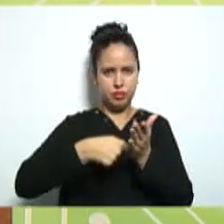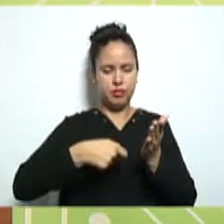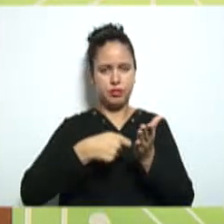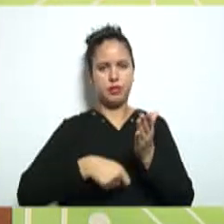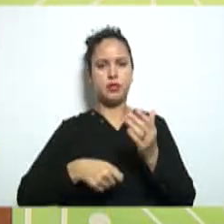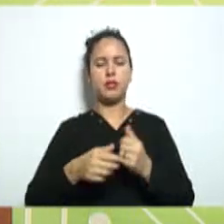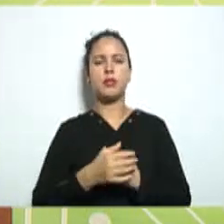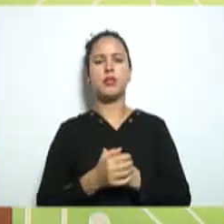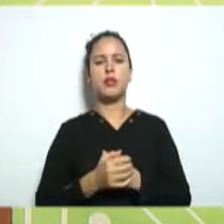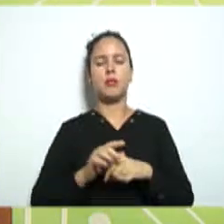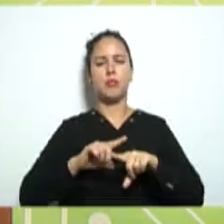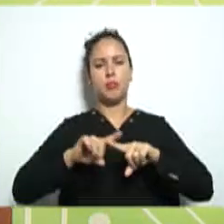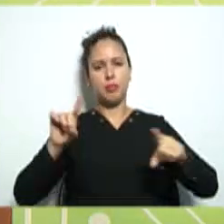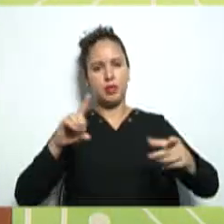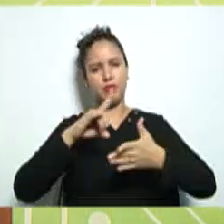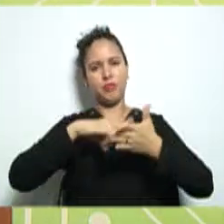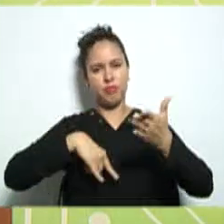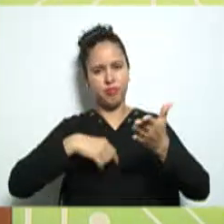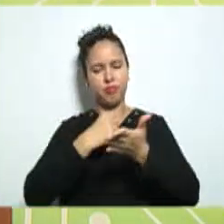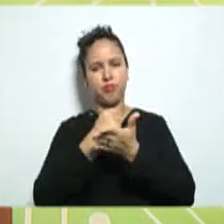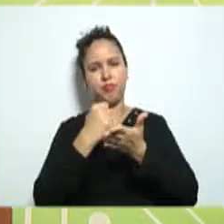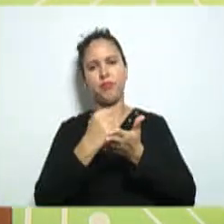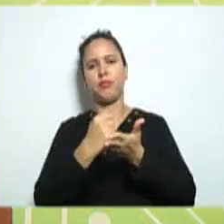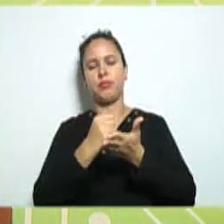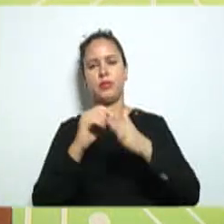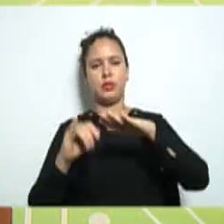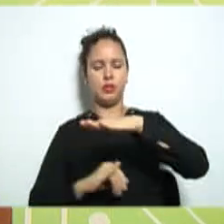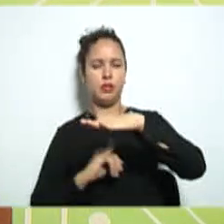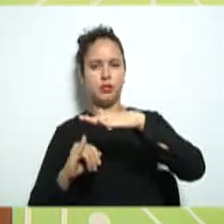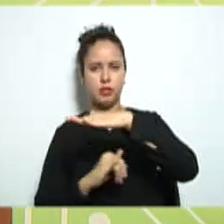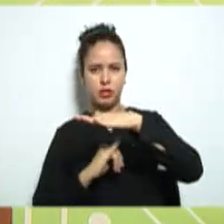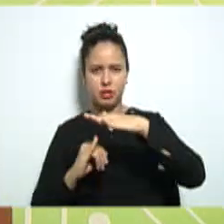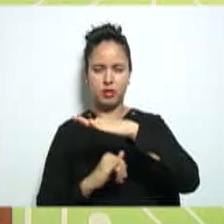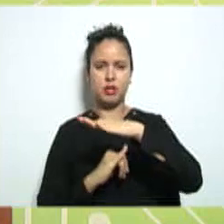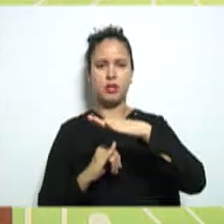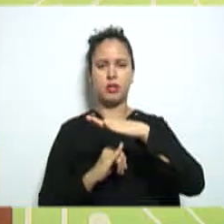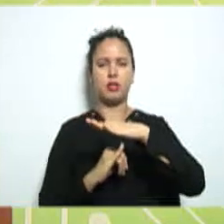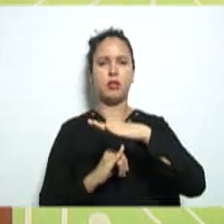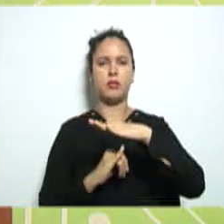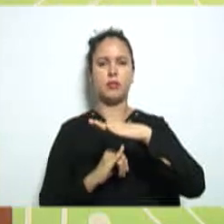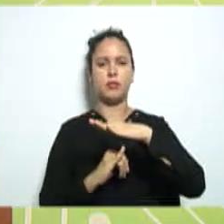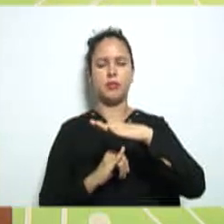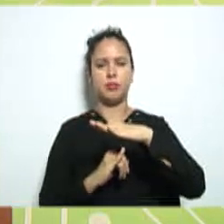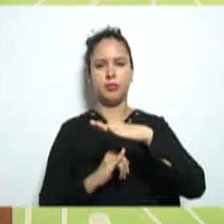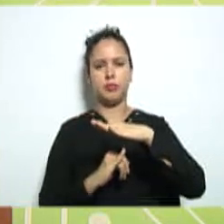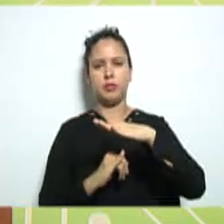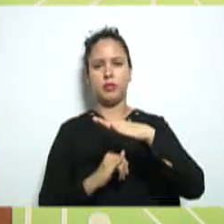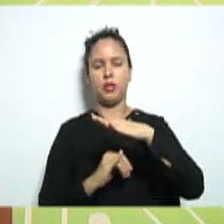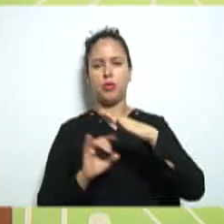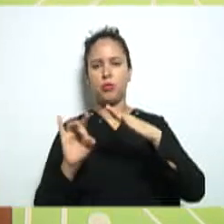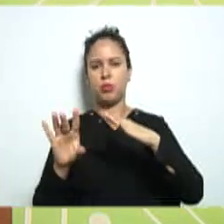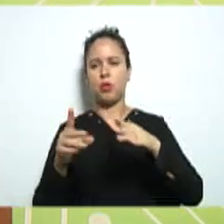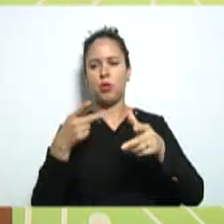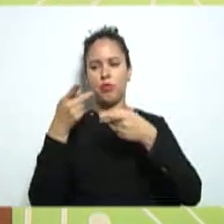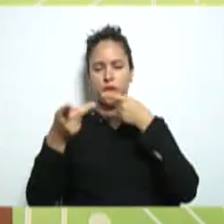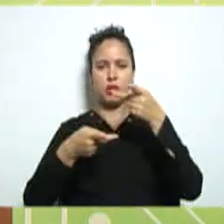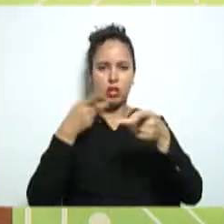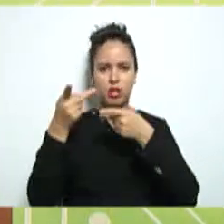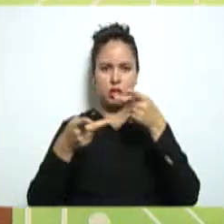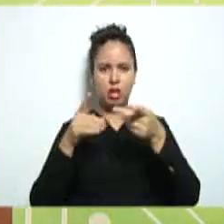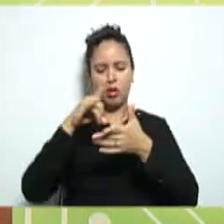é informal, quando o contrato como o pessoal fala, é feito de boca, quando não tem